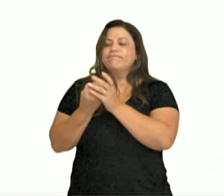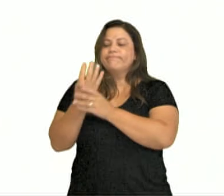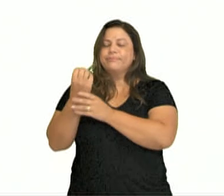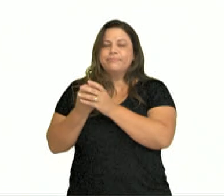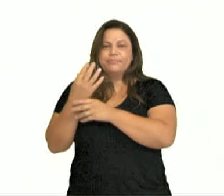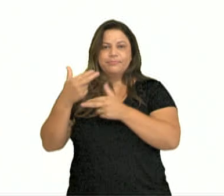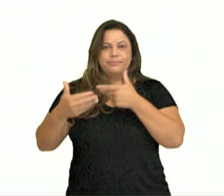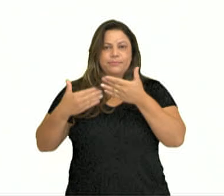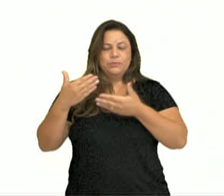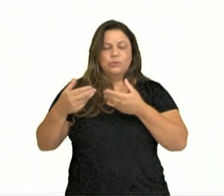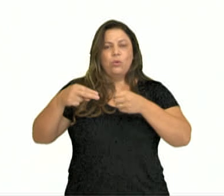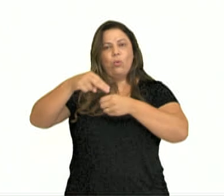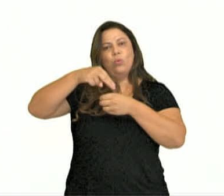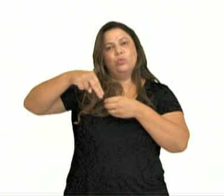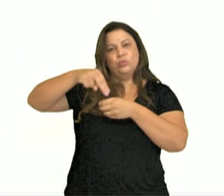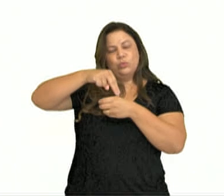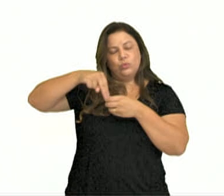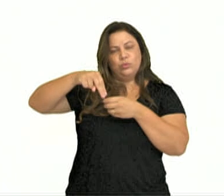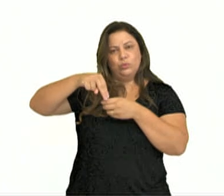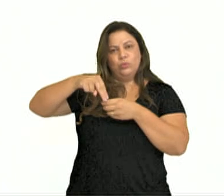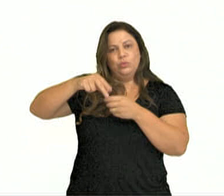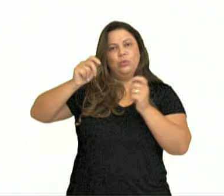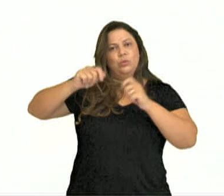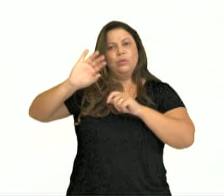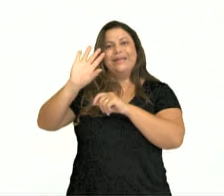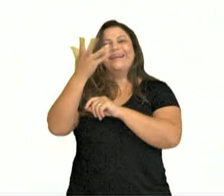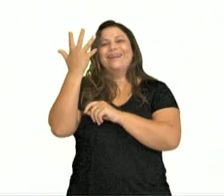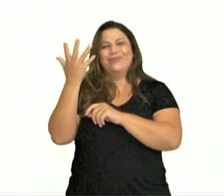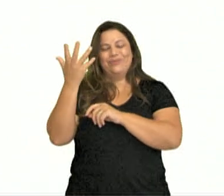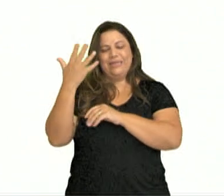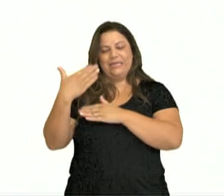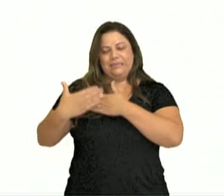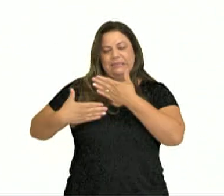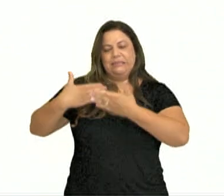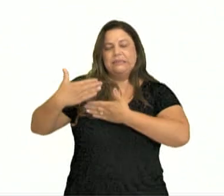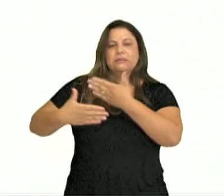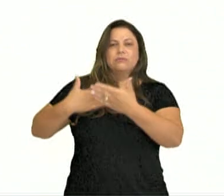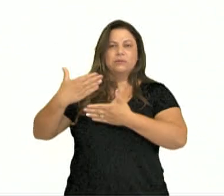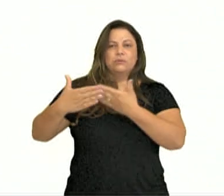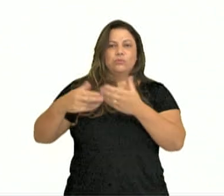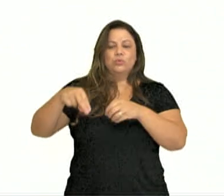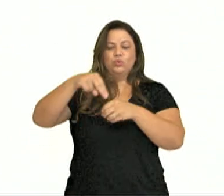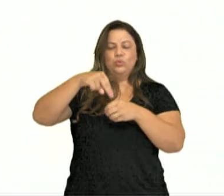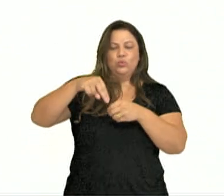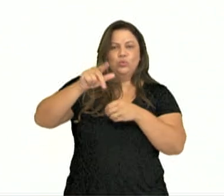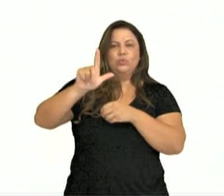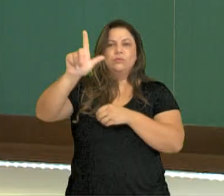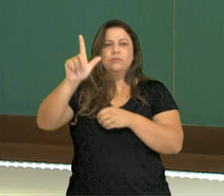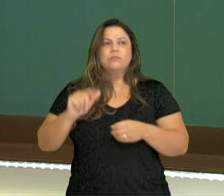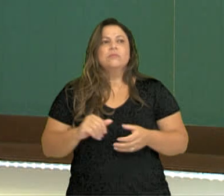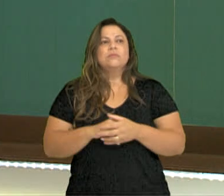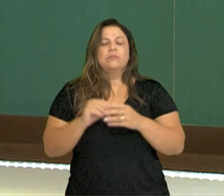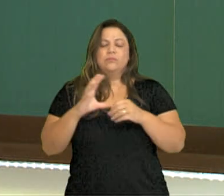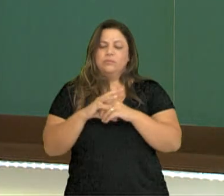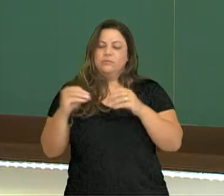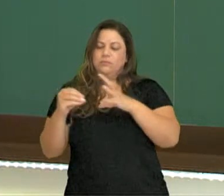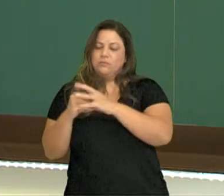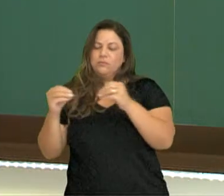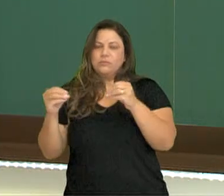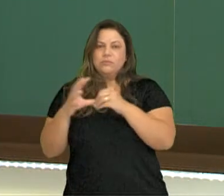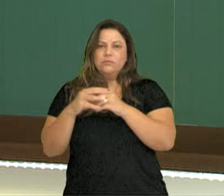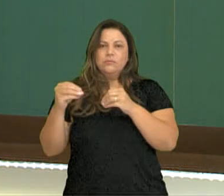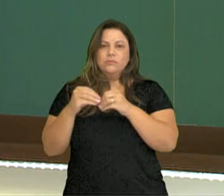os núcleos ali, né, acontece então uma fusão entre um núcleo e outro. Esse núcleo se desprende, né, formando